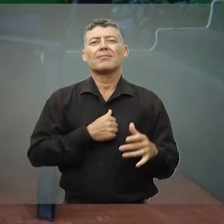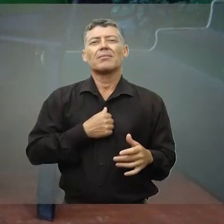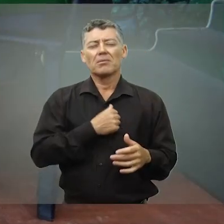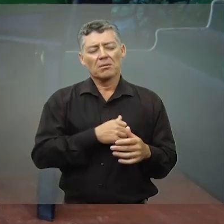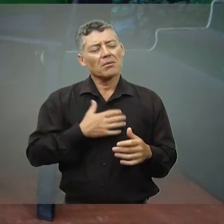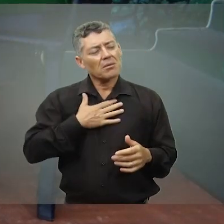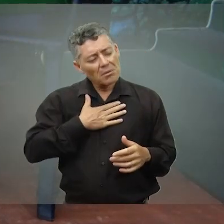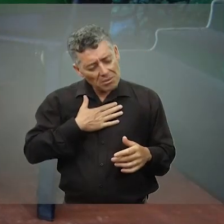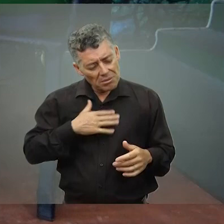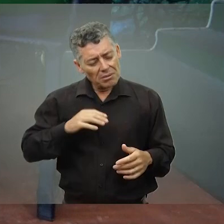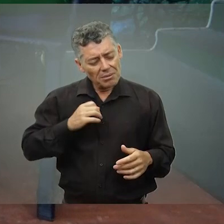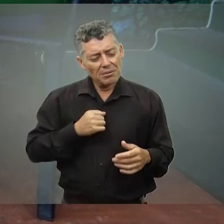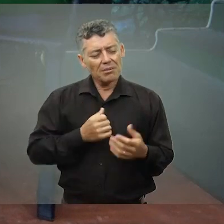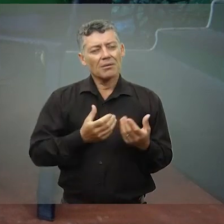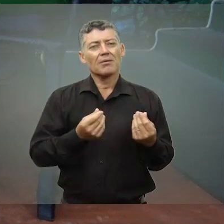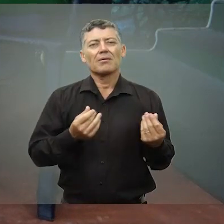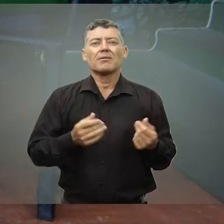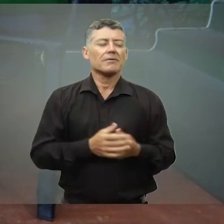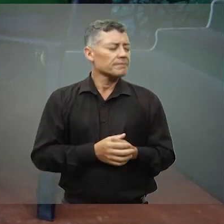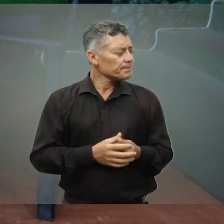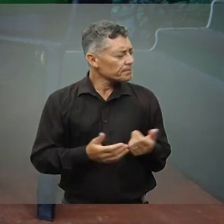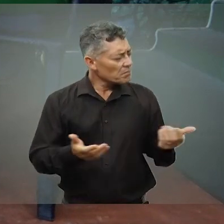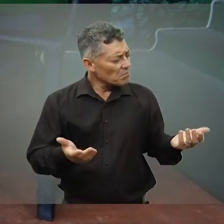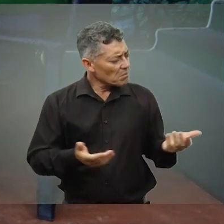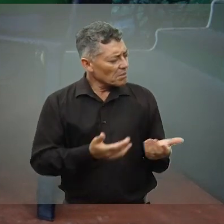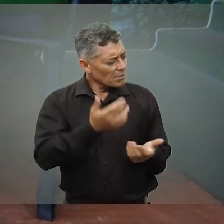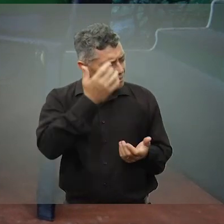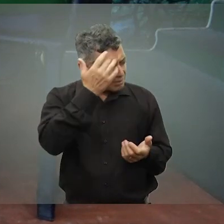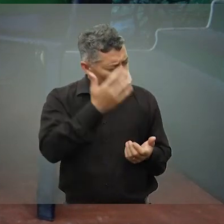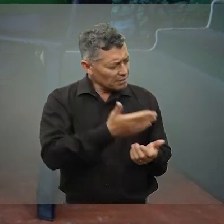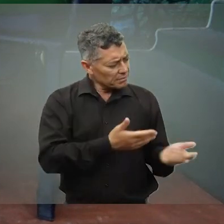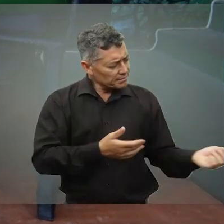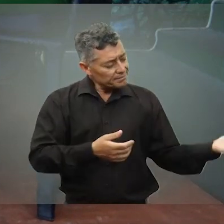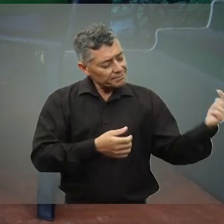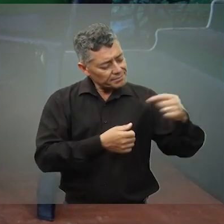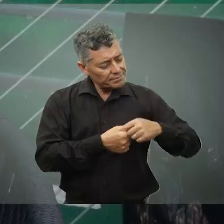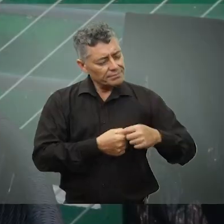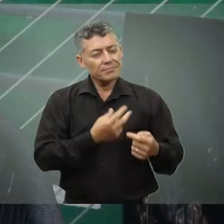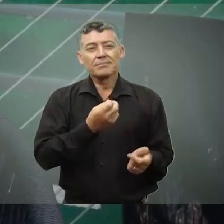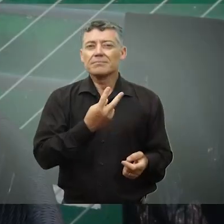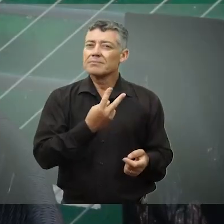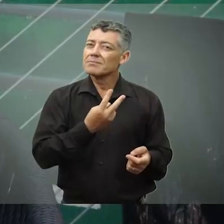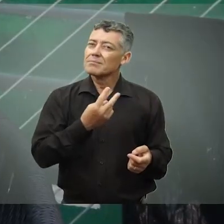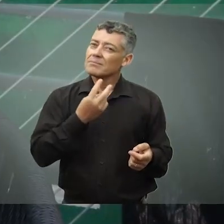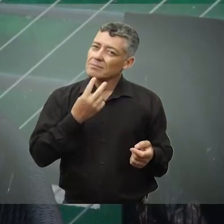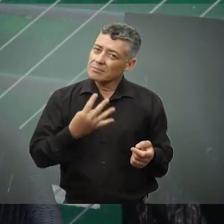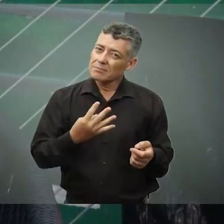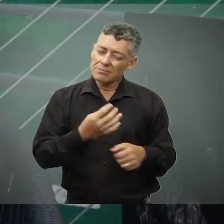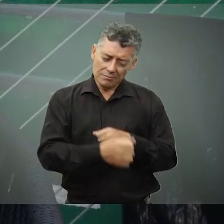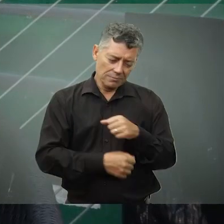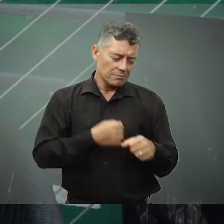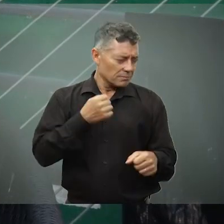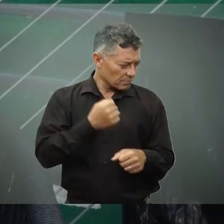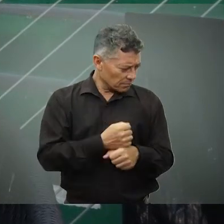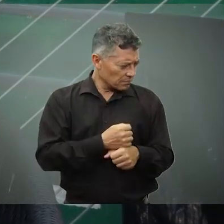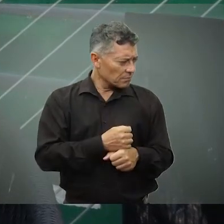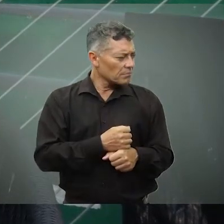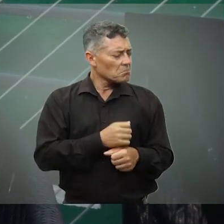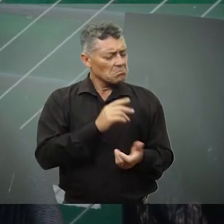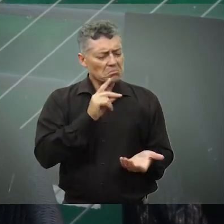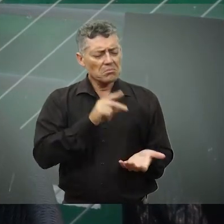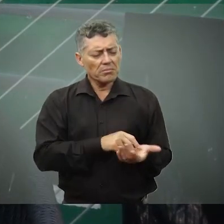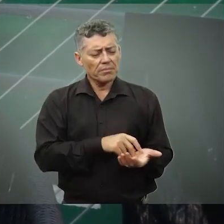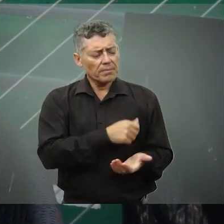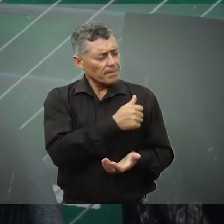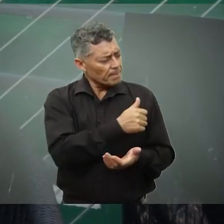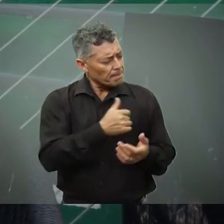curtindo muito isso, muito. E agora essa fase, né, Serginho, você que tá voltando mesmo, assim, em 2024, então é um ano que você espera realmente